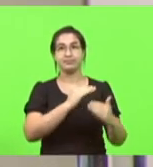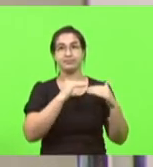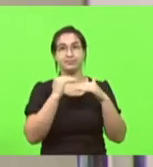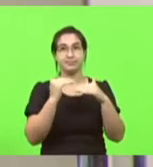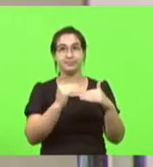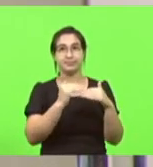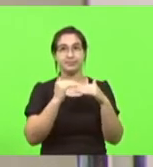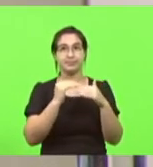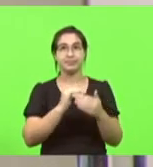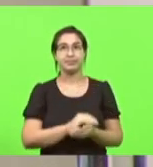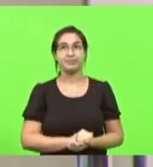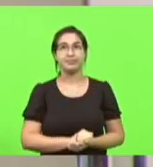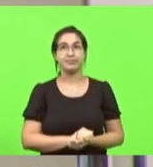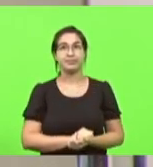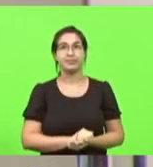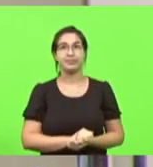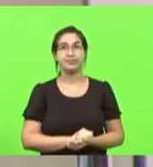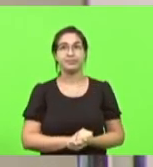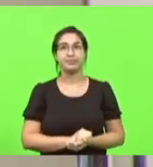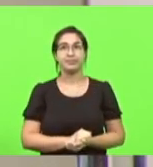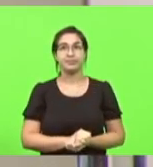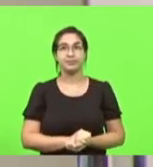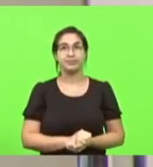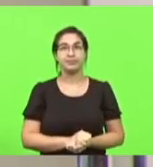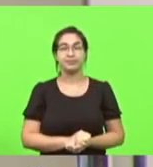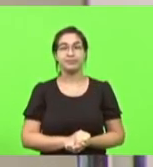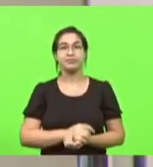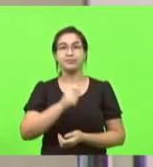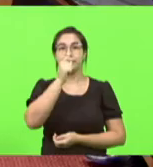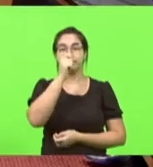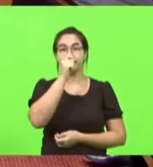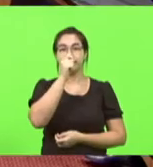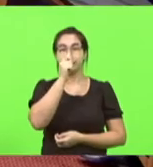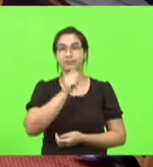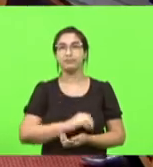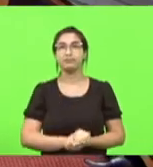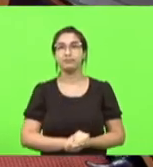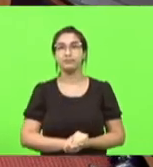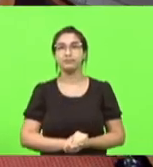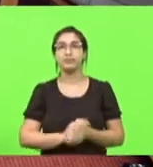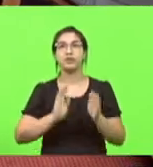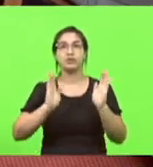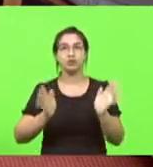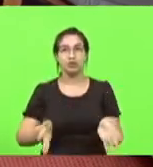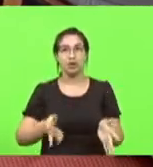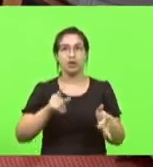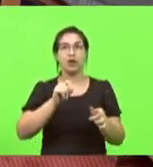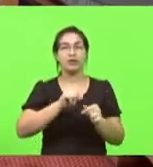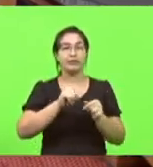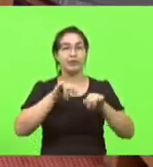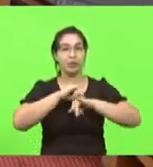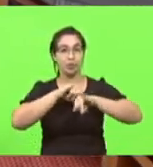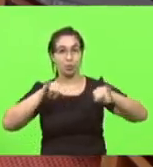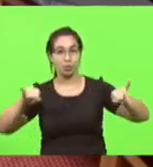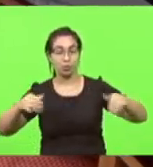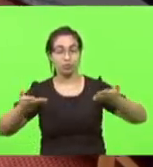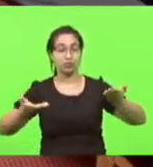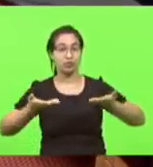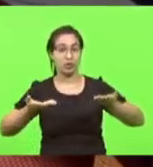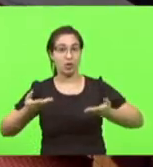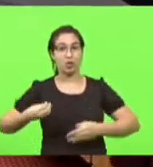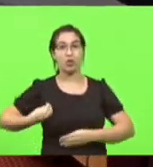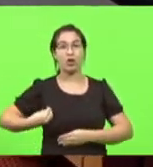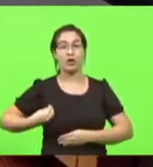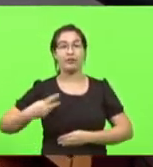Aprovado por unanimidade. Pela ordem, presidente. Pela ordem, deputado João Amin. Além do Elisandro, que eu já fiz o anúncio, se encontram também o